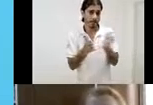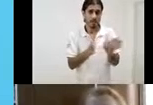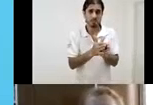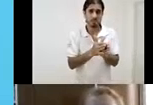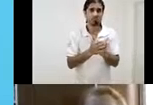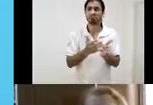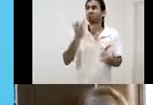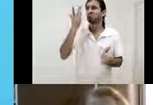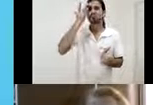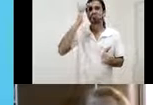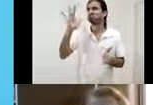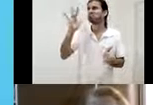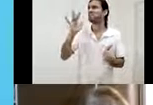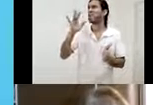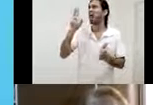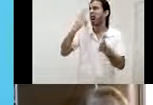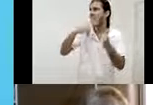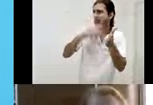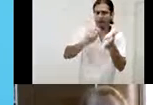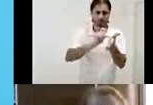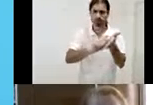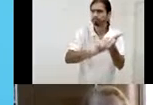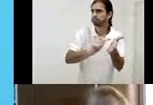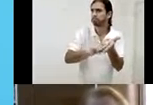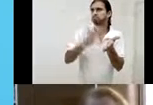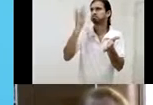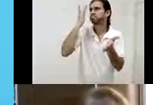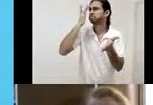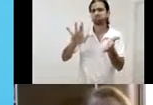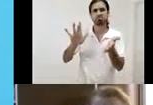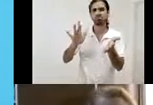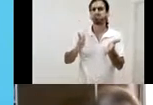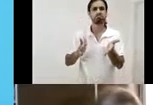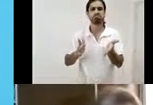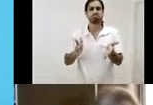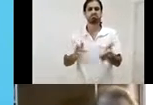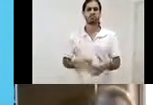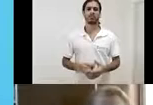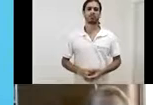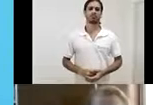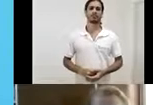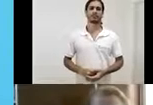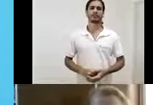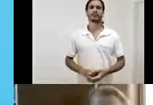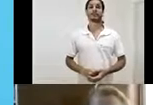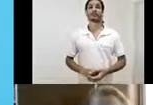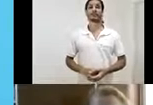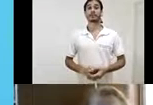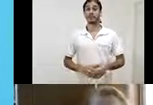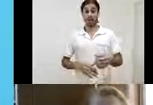Então, por meio dessa teoria que influenciou fundamentalmente as pesquisas que